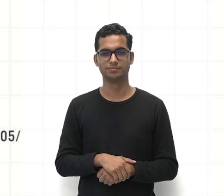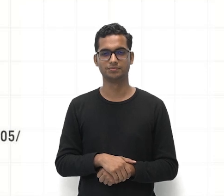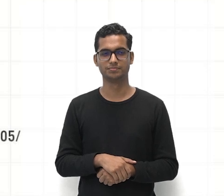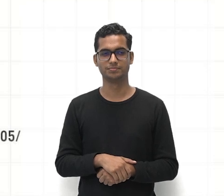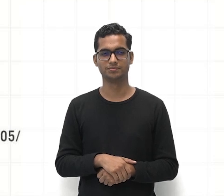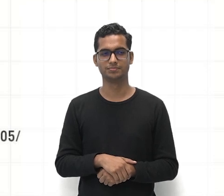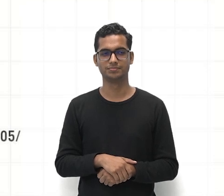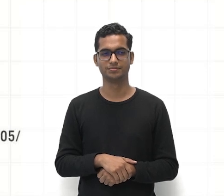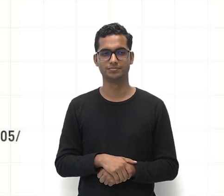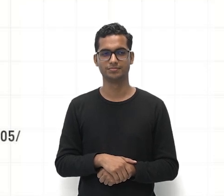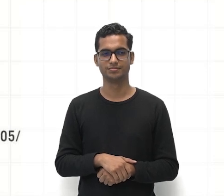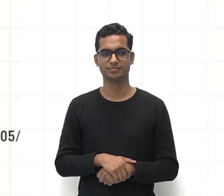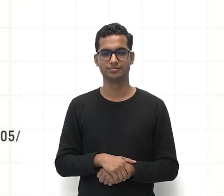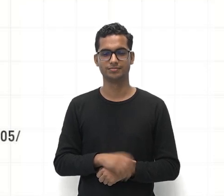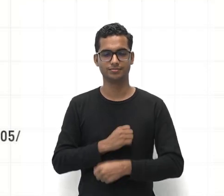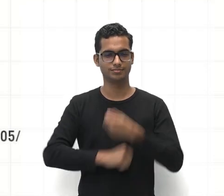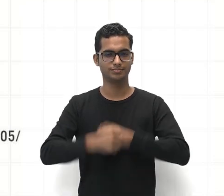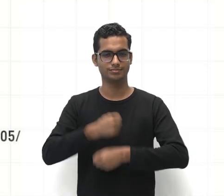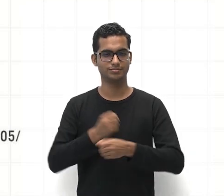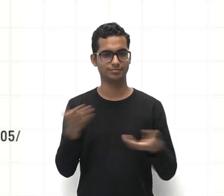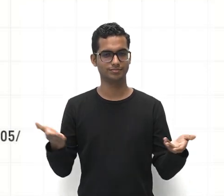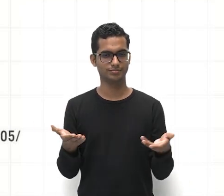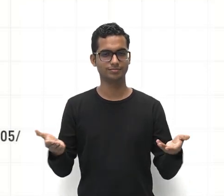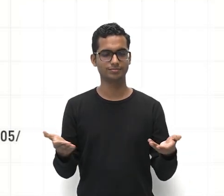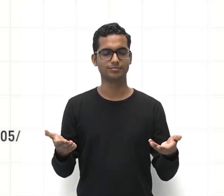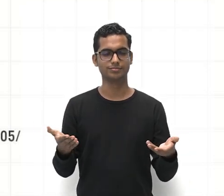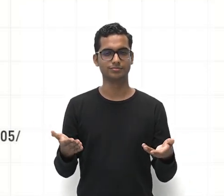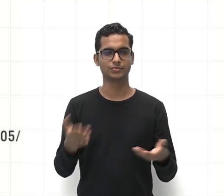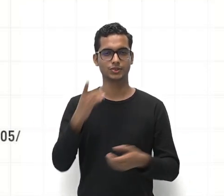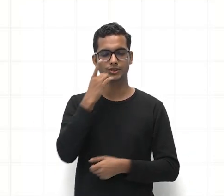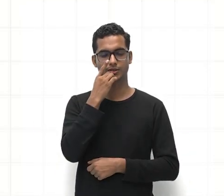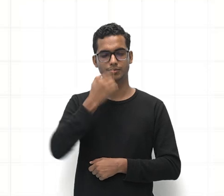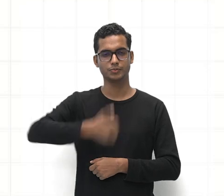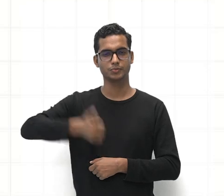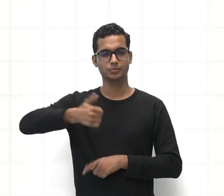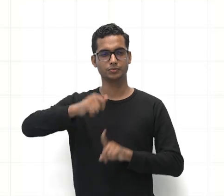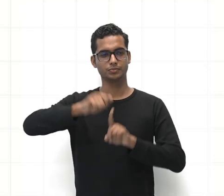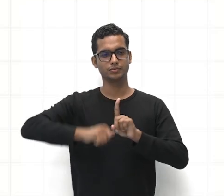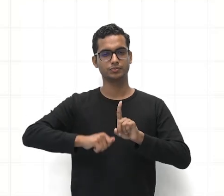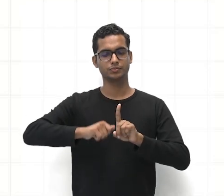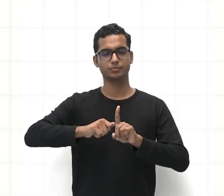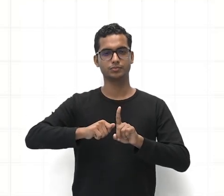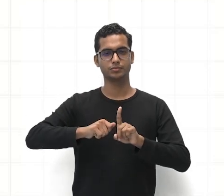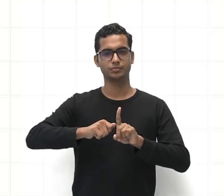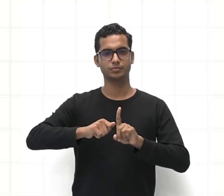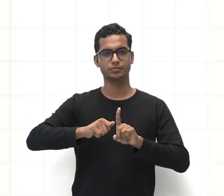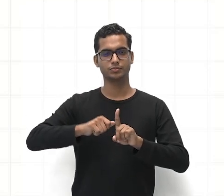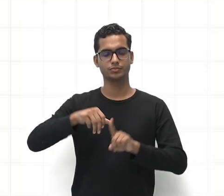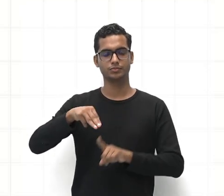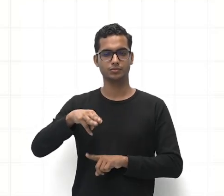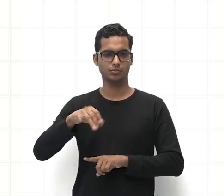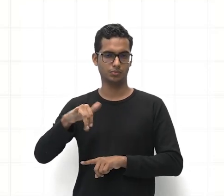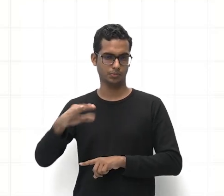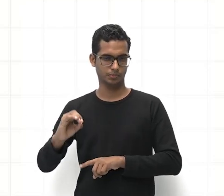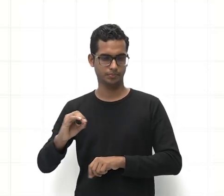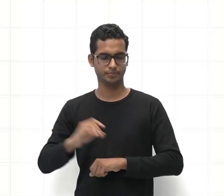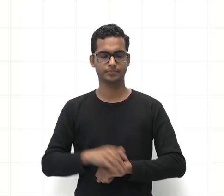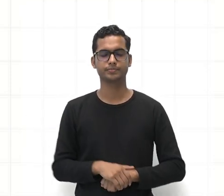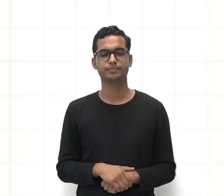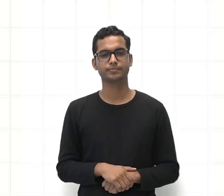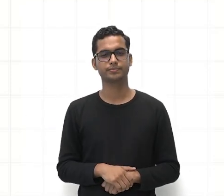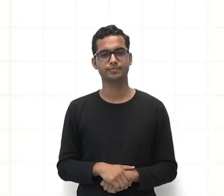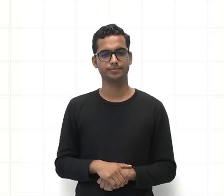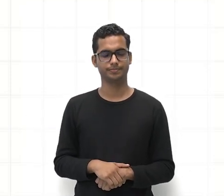no 1º/5. Beleza. Aí, ó, vem o comando. De acordo